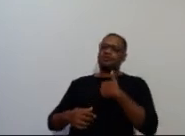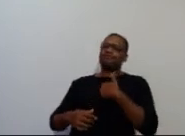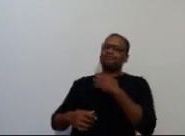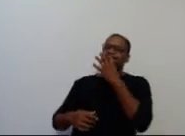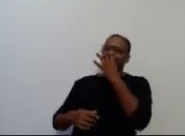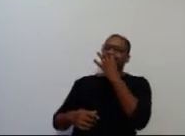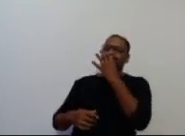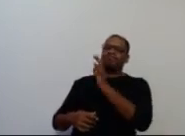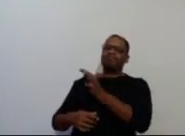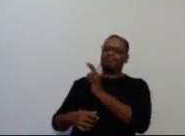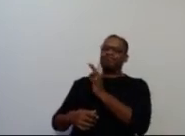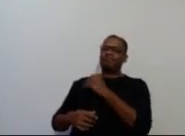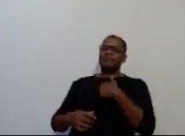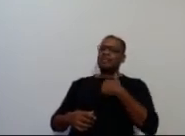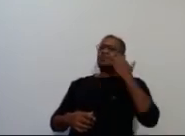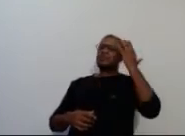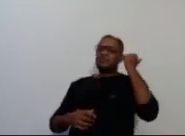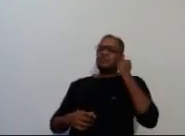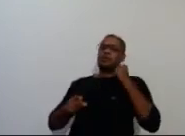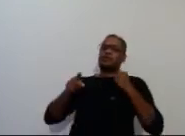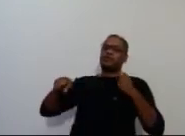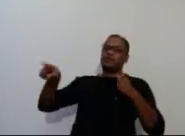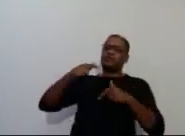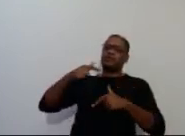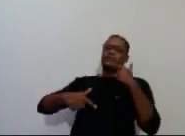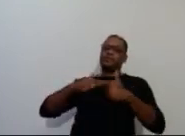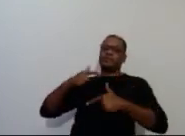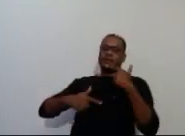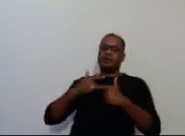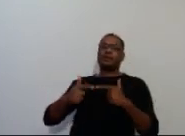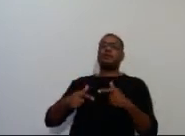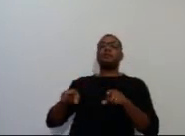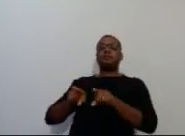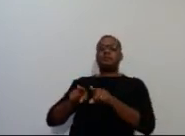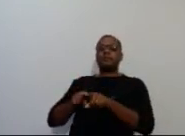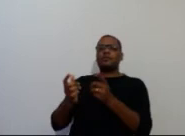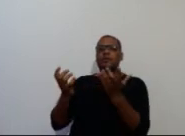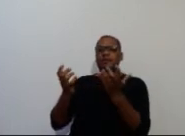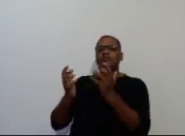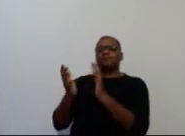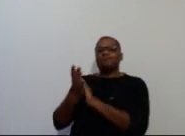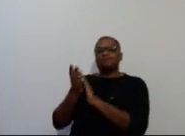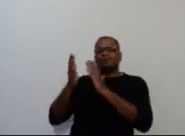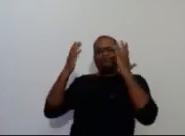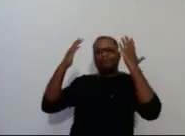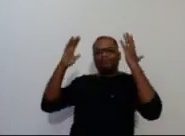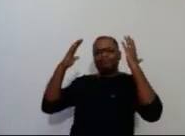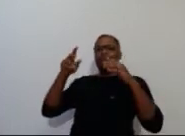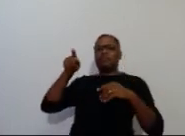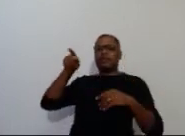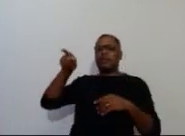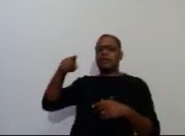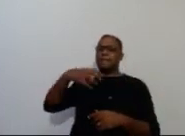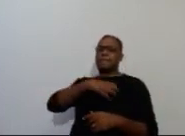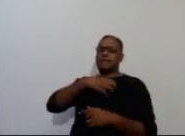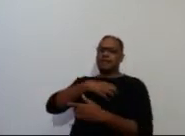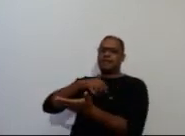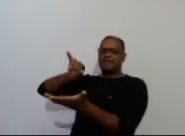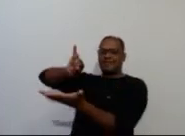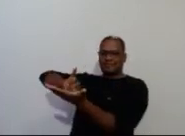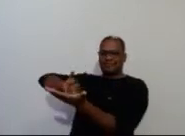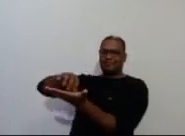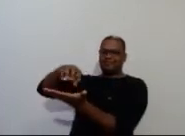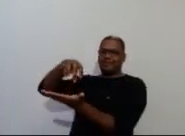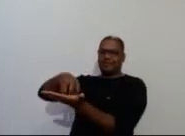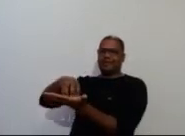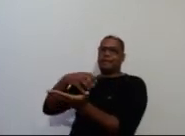trabalho de vocês. Inclusive, eu queria parabenizar a Bahia, o Departamento Regional da Bahia, pela atuação na